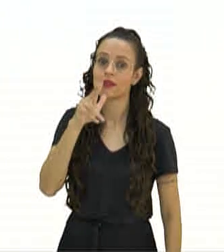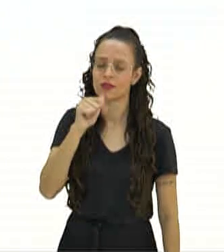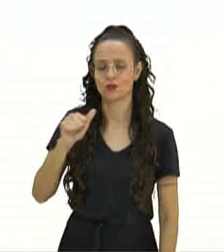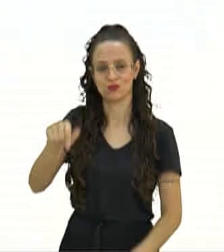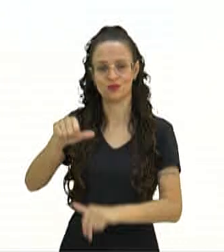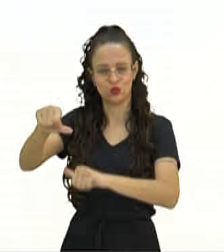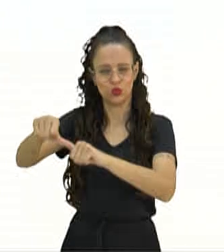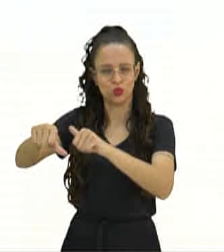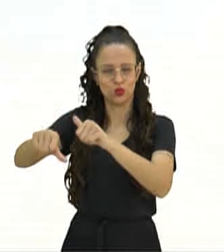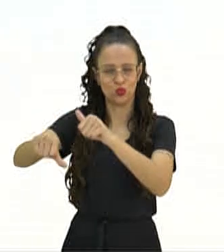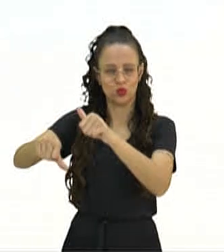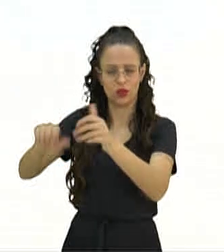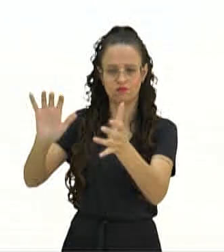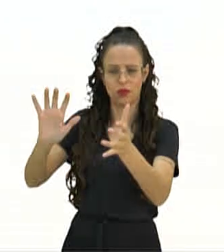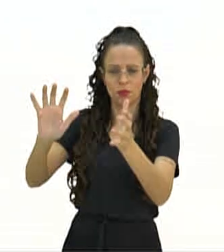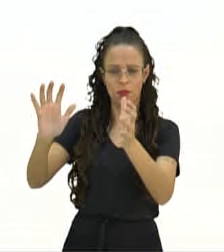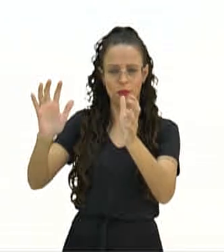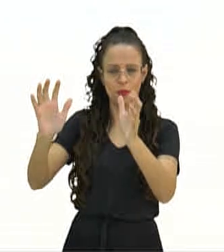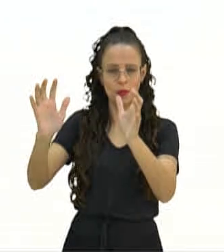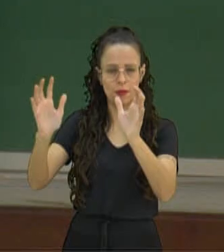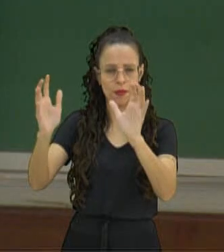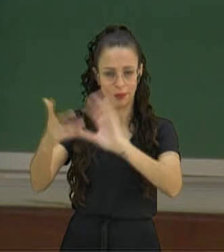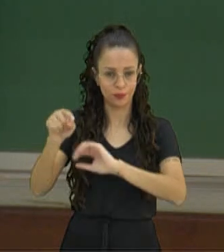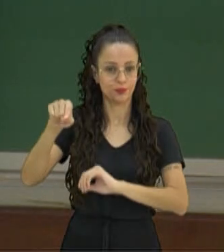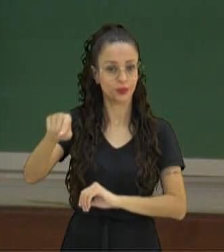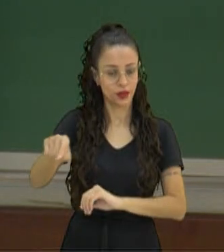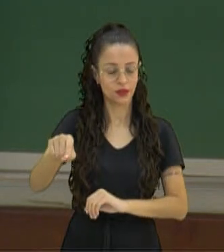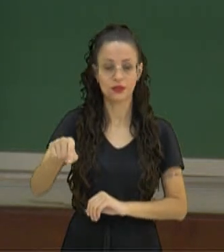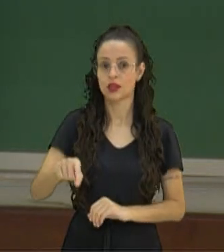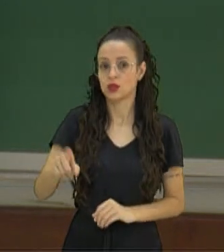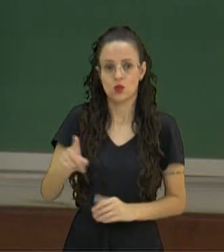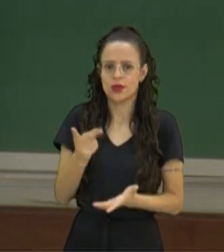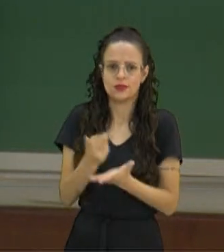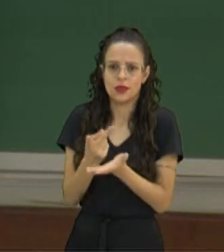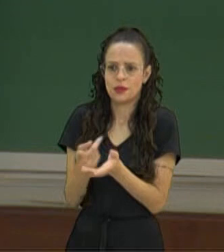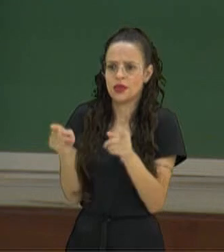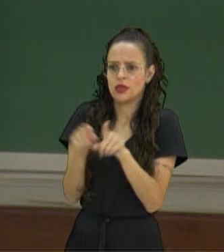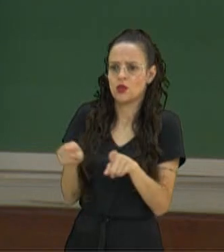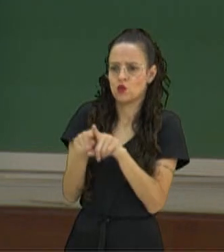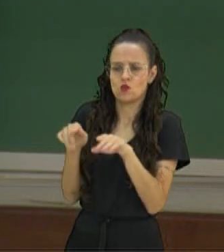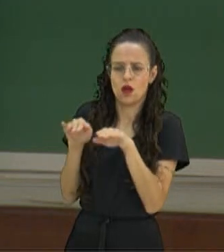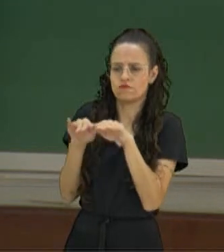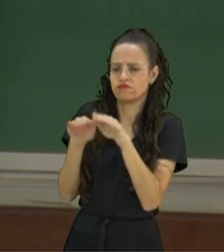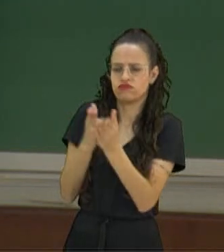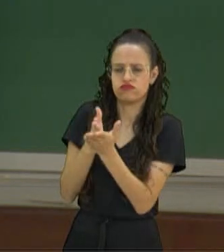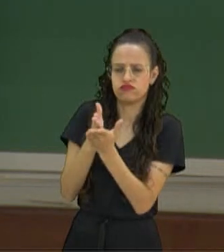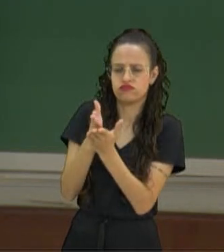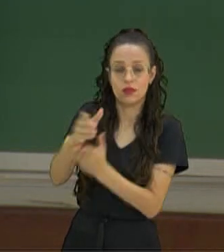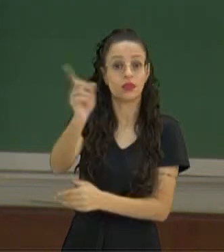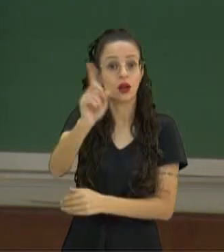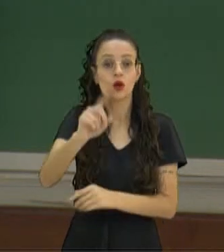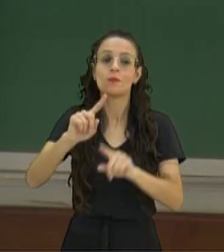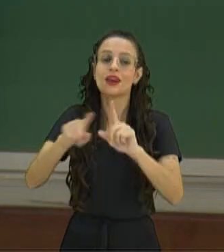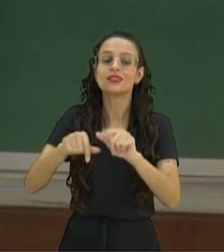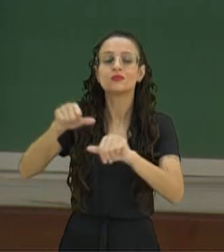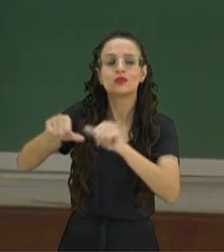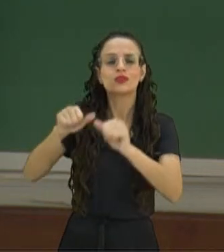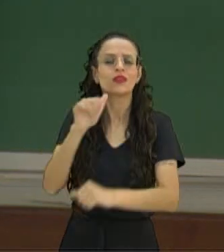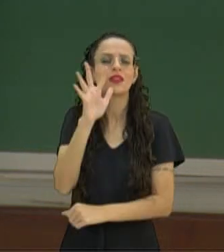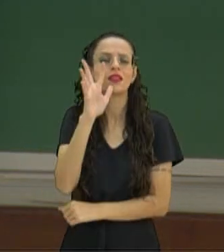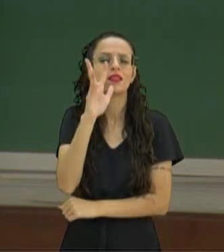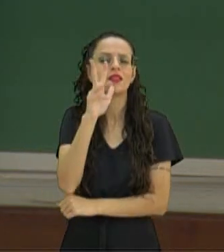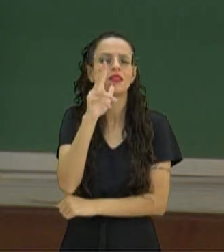que vão mudar lentamente essa paisagem, certo? Ela não é sempre a mesma, mas as mudanças são bem devagar,